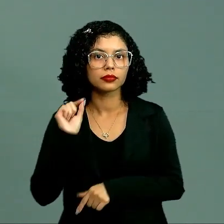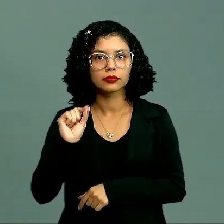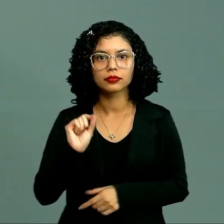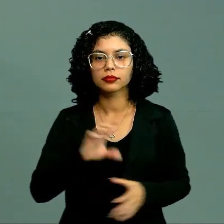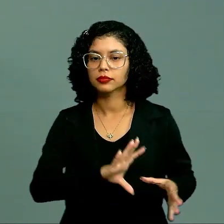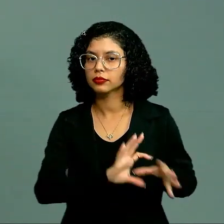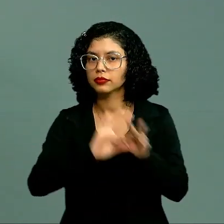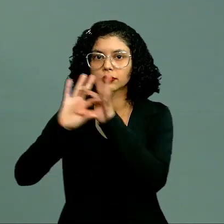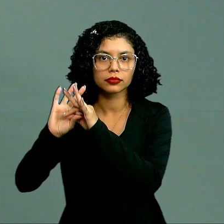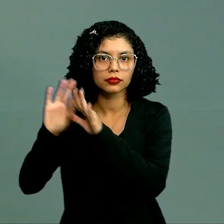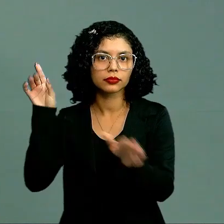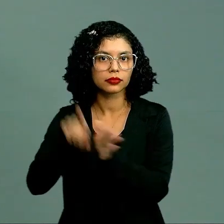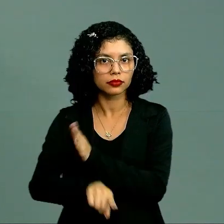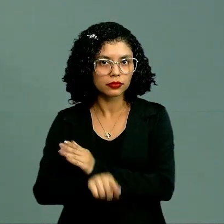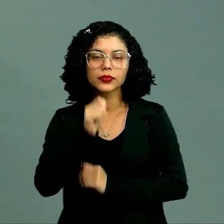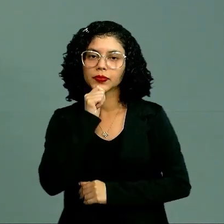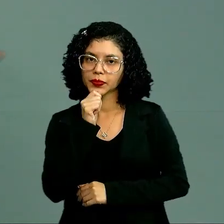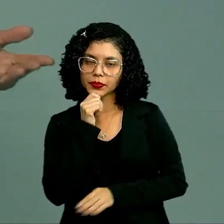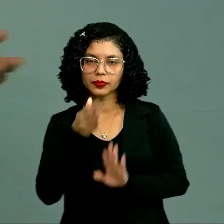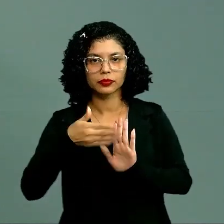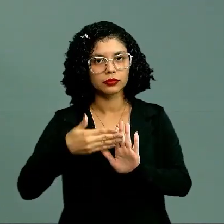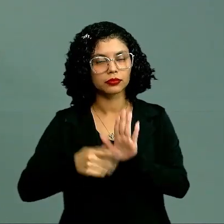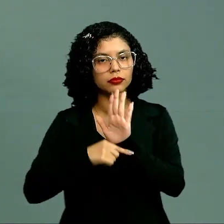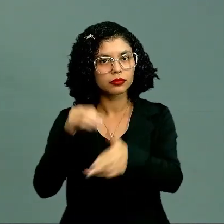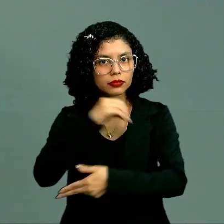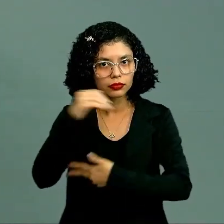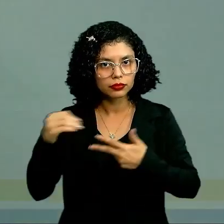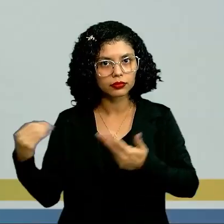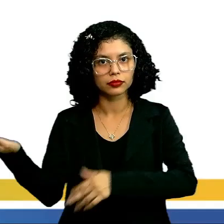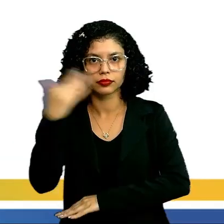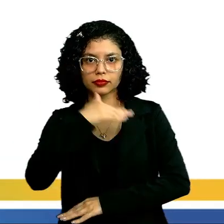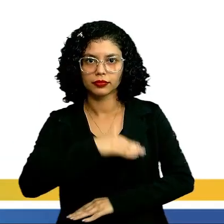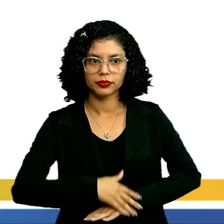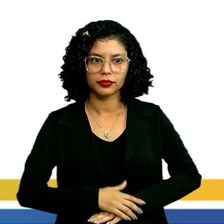coesão textual nas questões propostas do Enem. Vamos à aula?